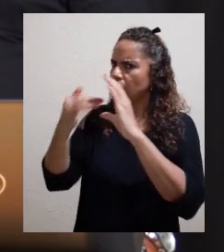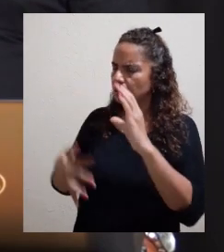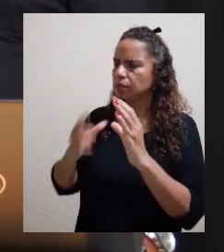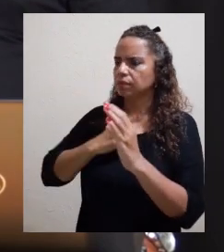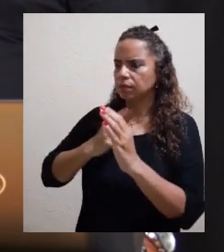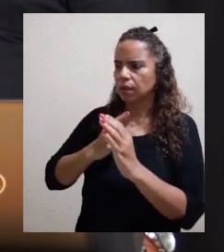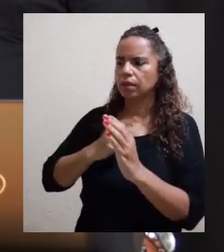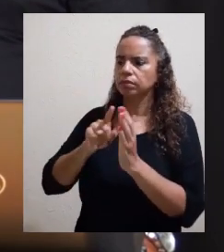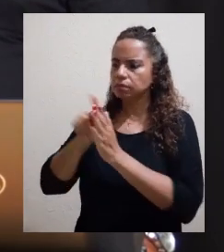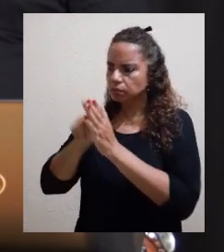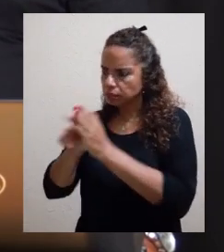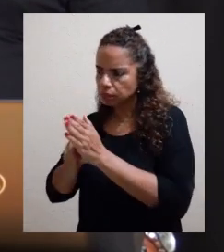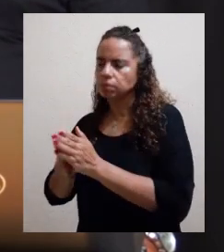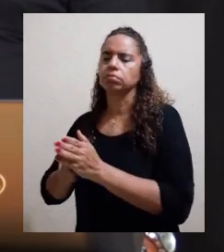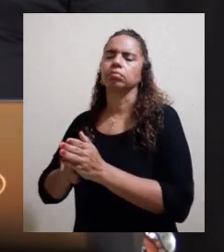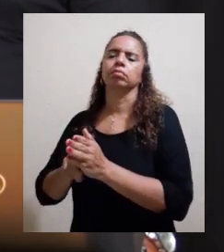muito,